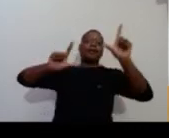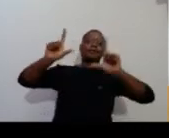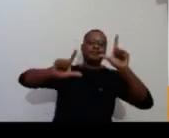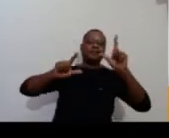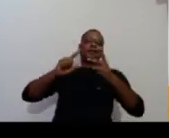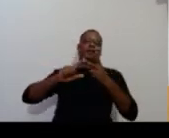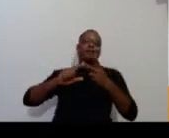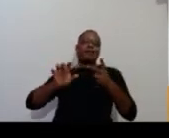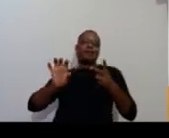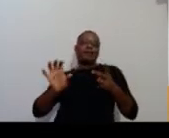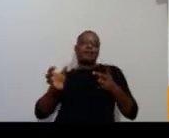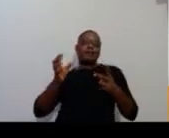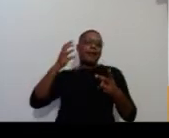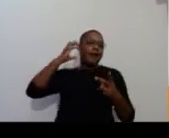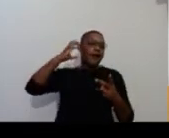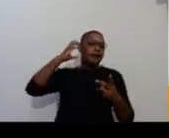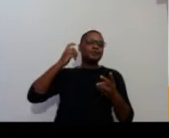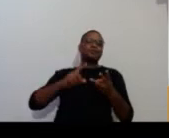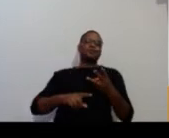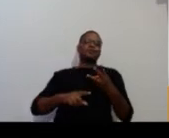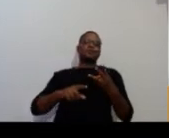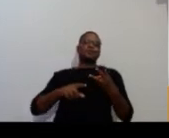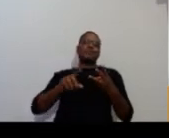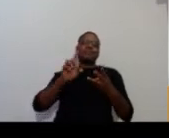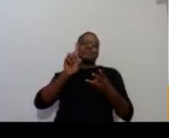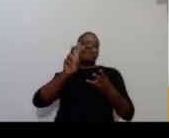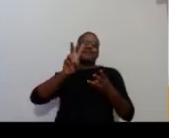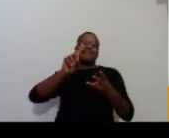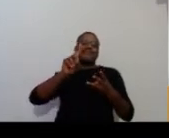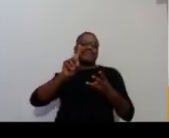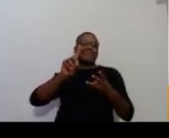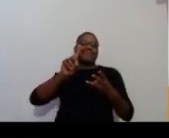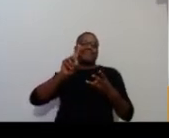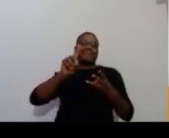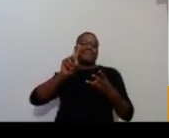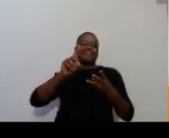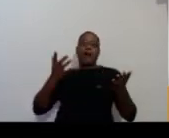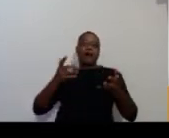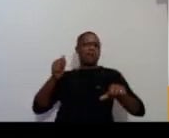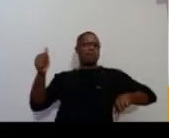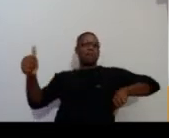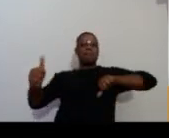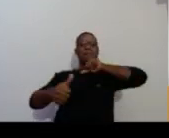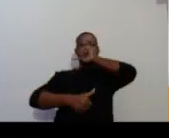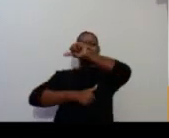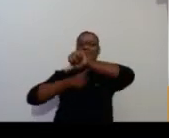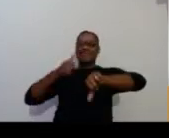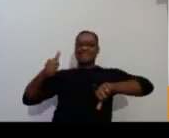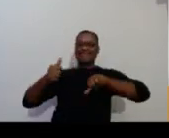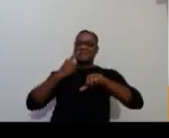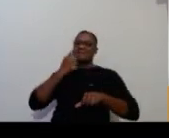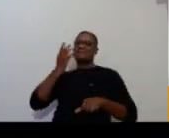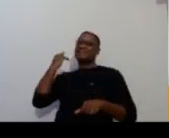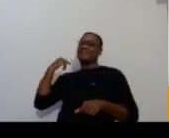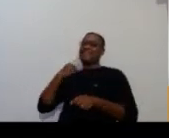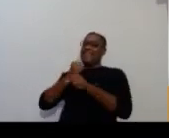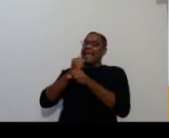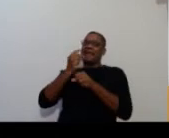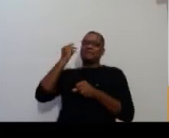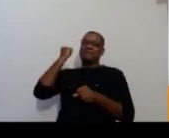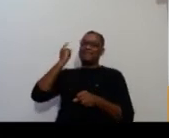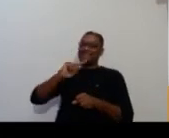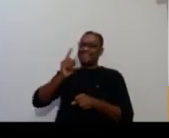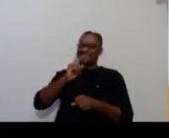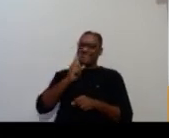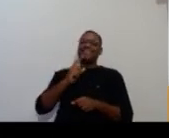faz nem tanto tempo assim, viu? Disfarça. Mas enfim, o conhecimento deixou de ser vertical, passou a ser horizontal e agora ele é lateral,